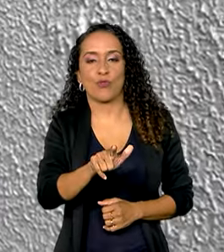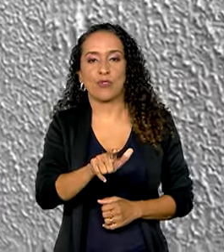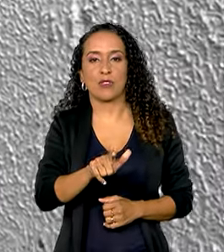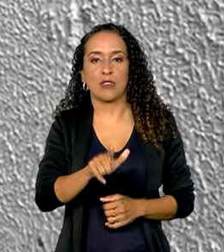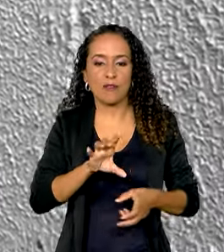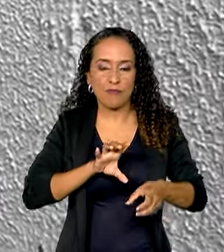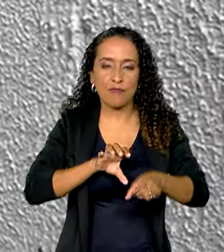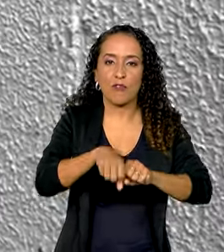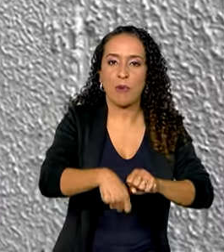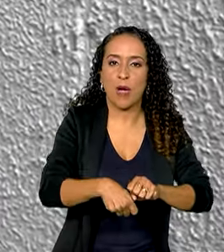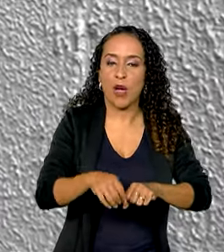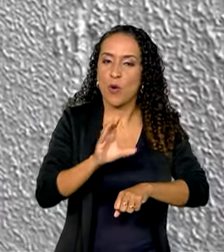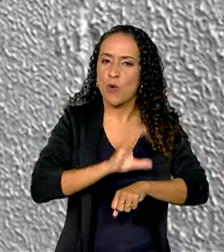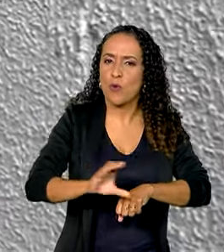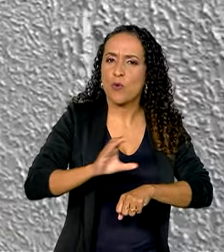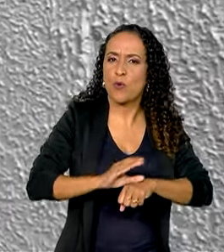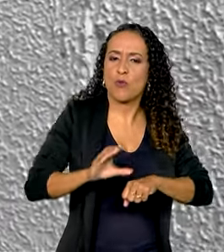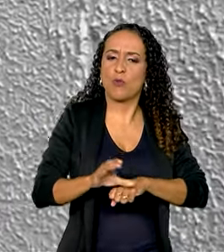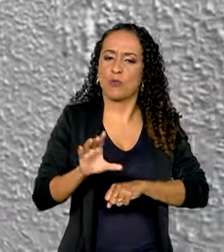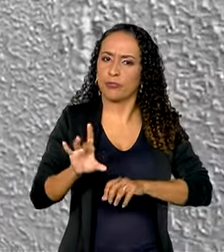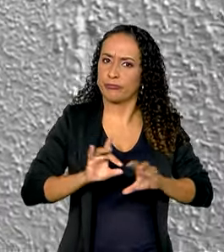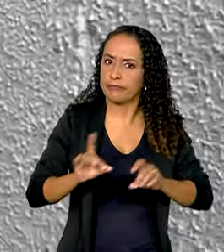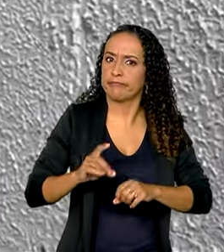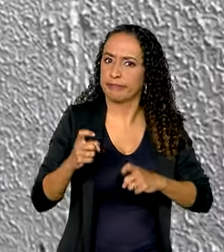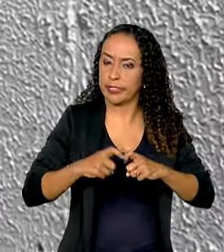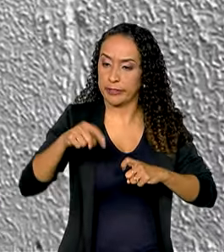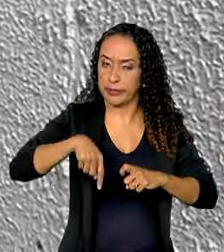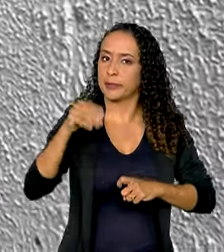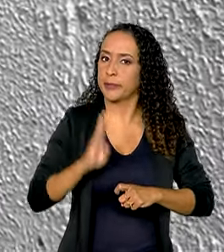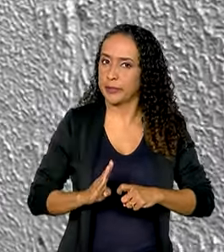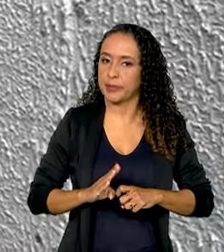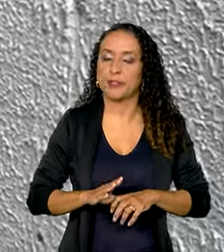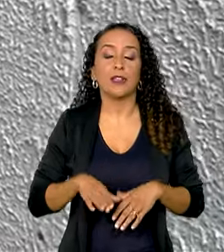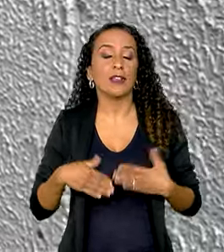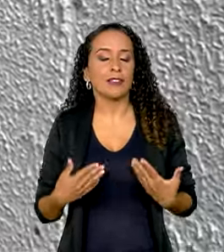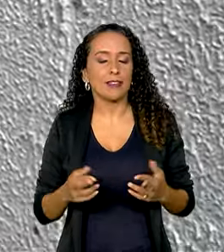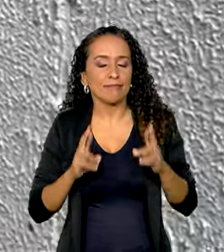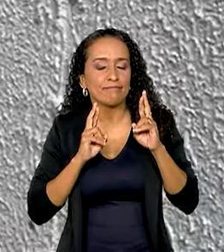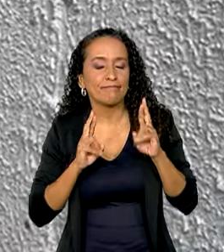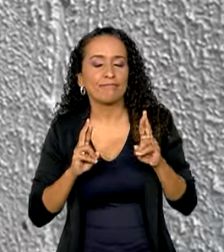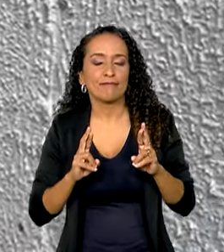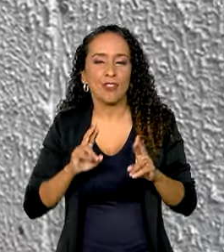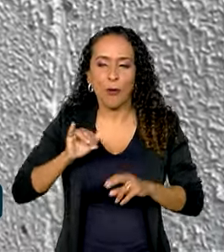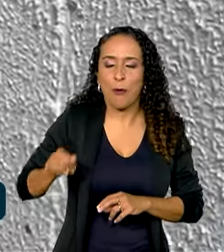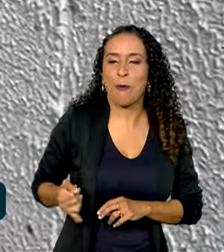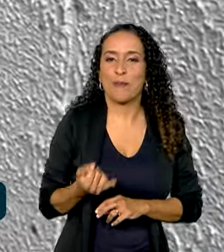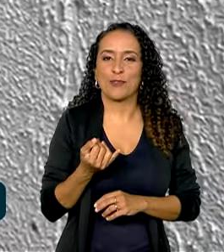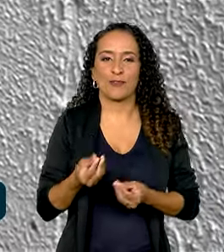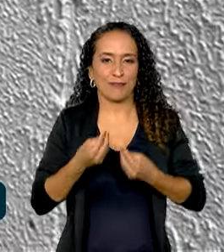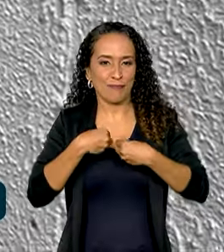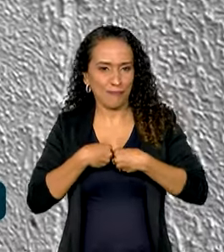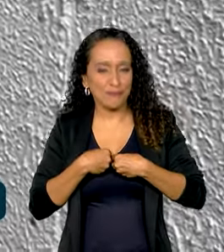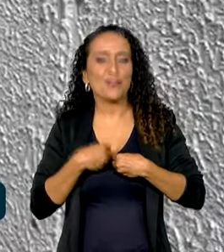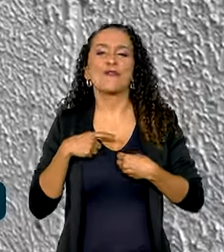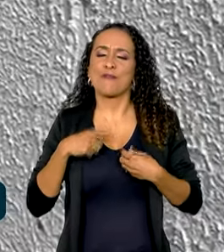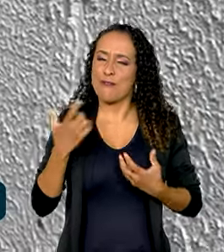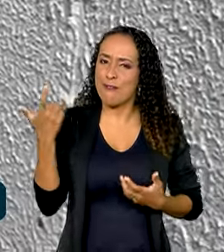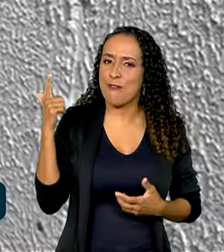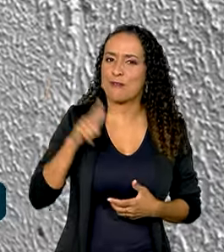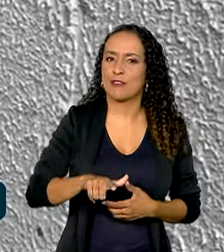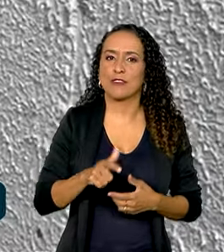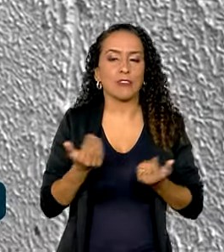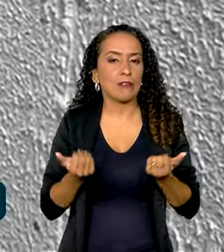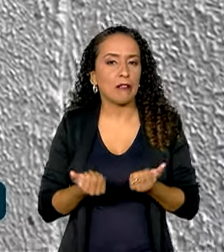me formar num curso extremamente elitista como a medicina aqui no Brasil. E graças a essa grande oportunidade, hoje eu tenho condições de